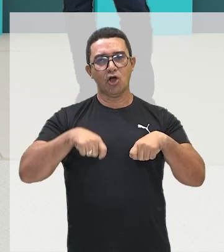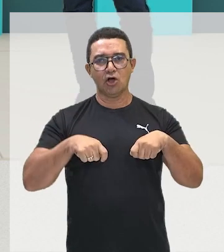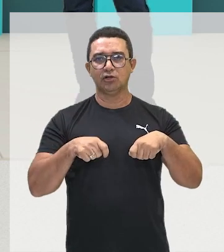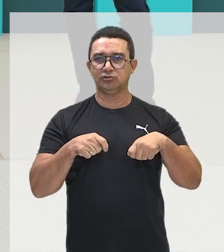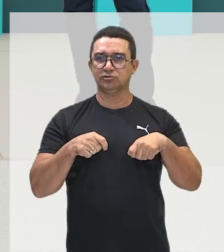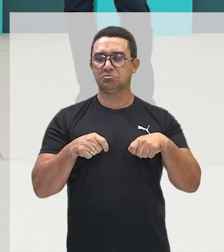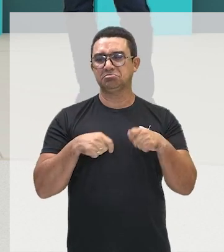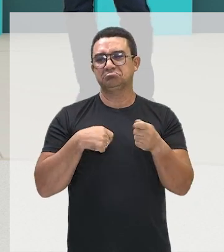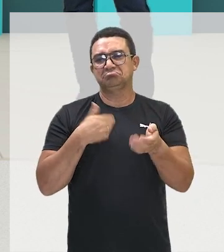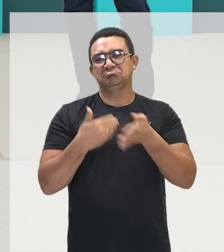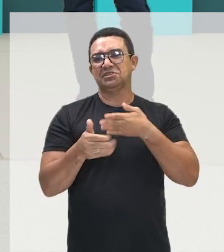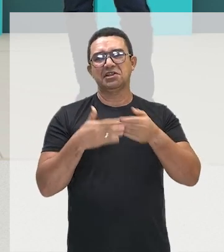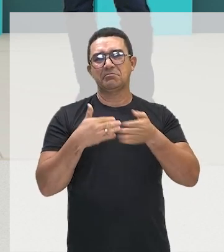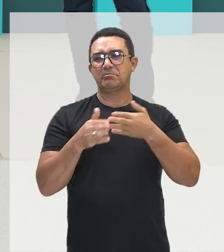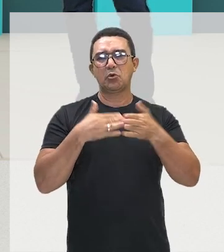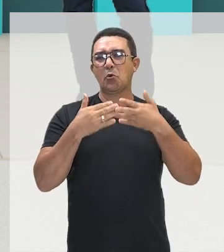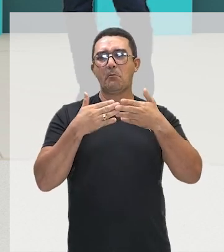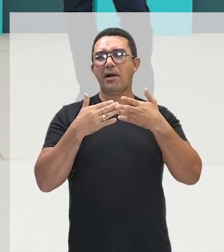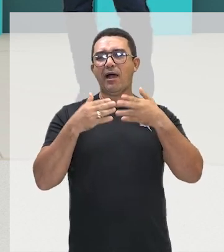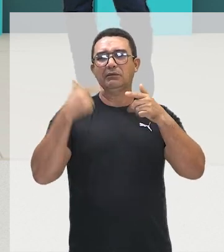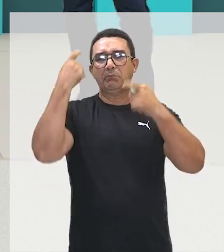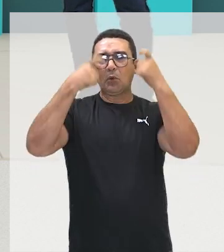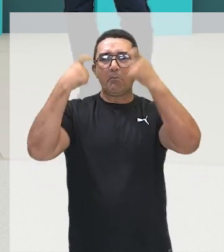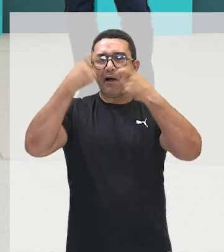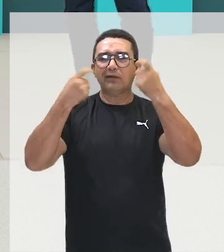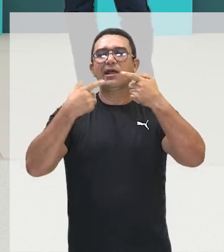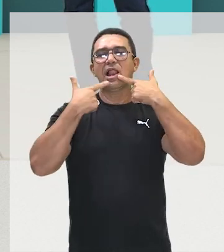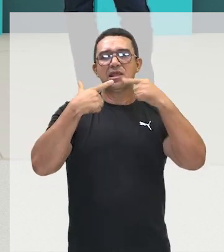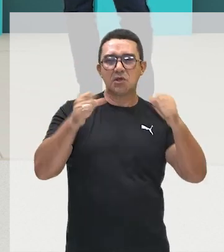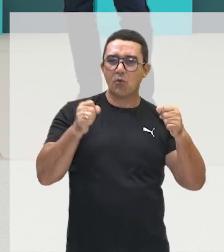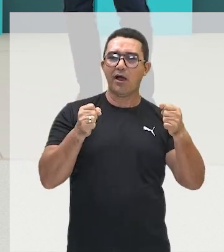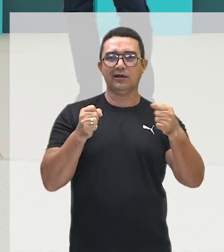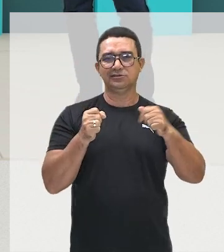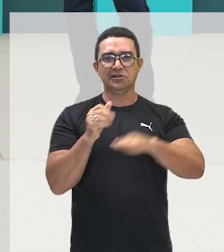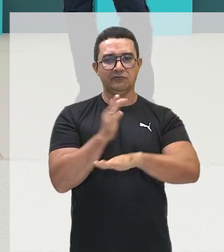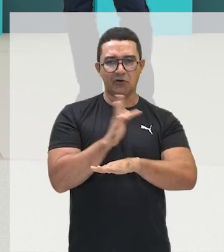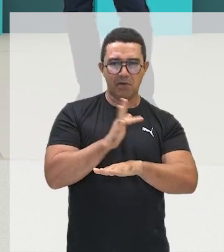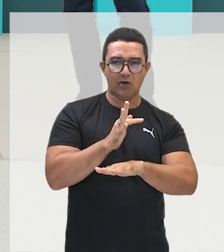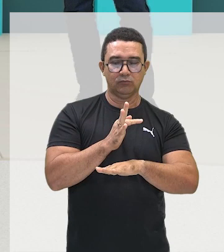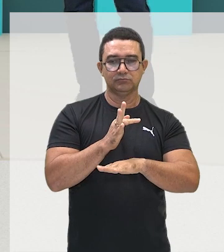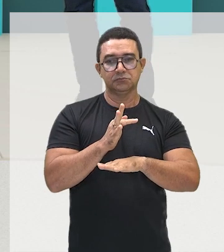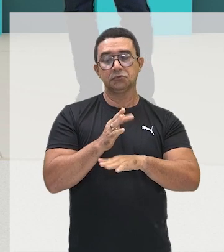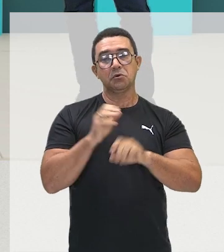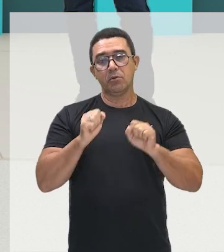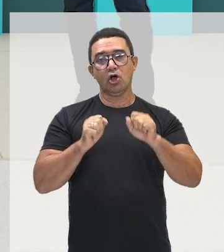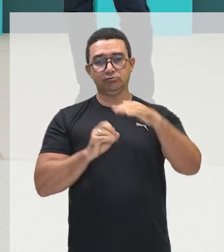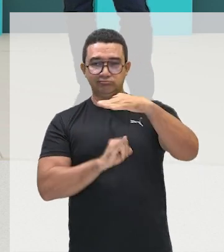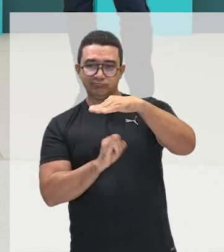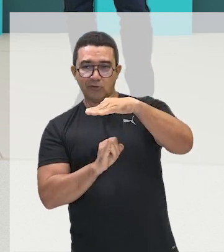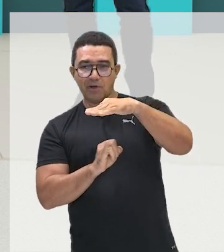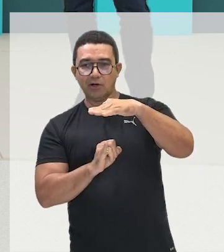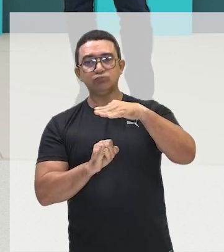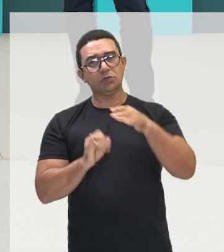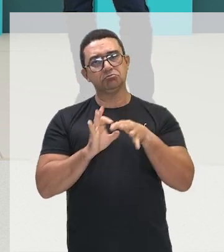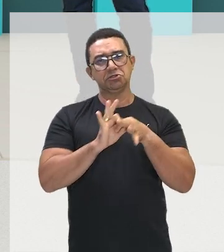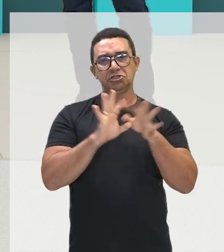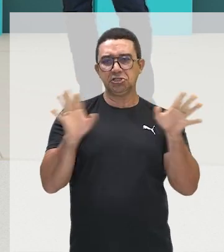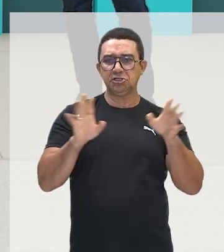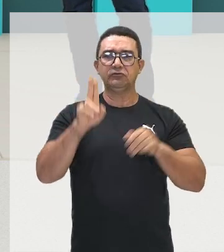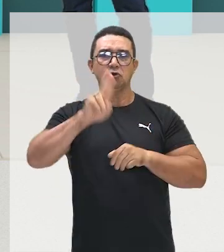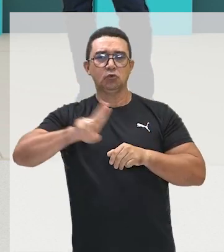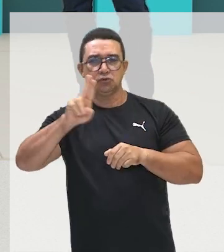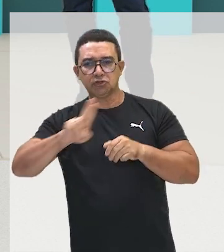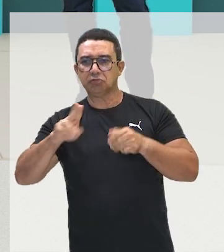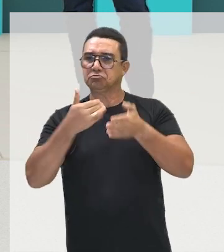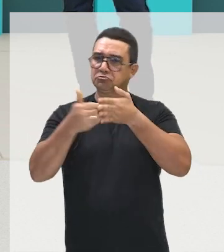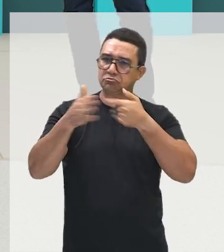uma despreocupação com a linguagem formal, tá? Você pode falar aí de um jeito mais descontraído, coloquial, utilizando